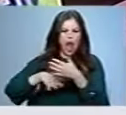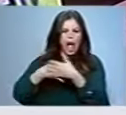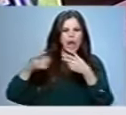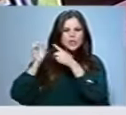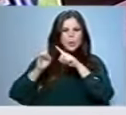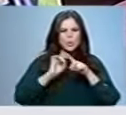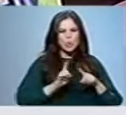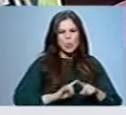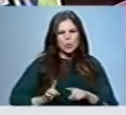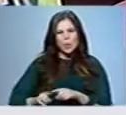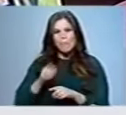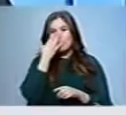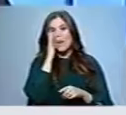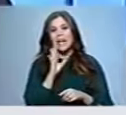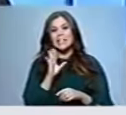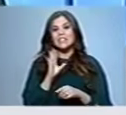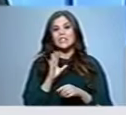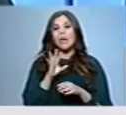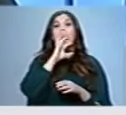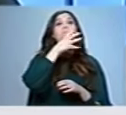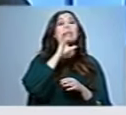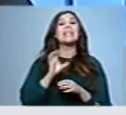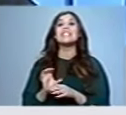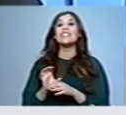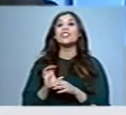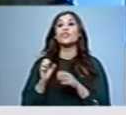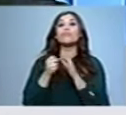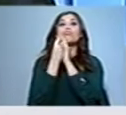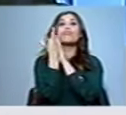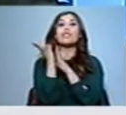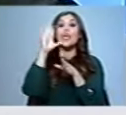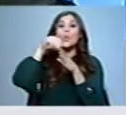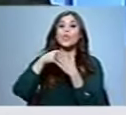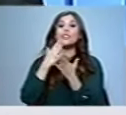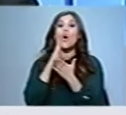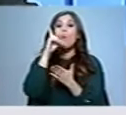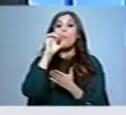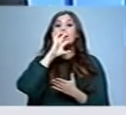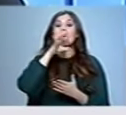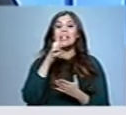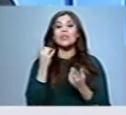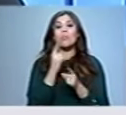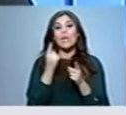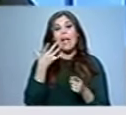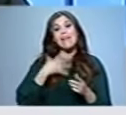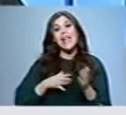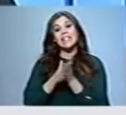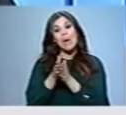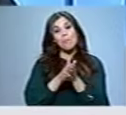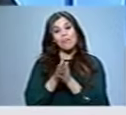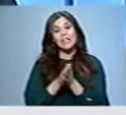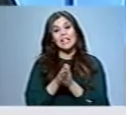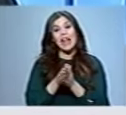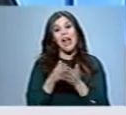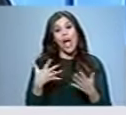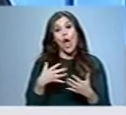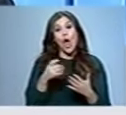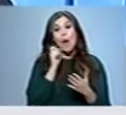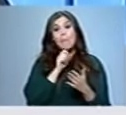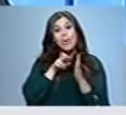vários países dentro do mundo. É mesmo. Especialmente estamos a viver um momento bastante interessante na história deles. E queres aproveitar enquanto deixam entrar? Quero aproveitar